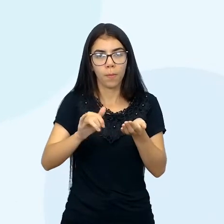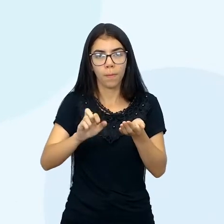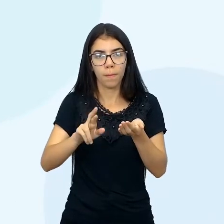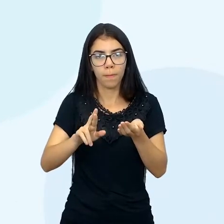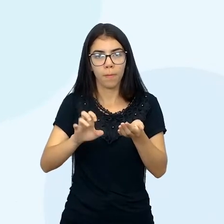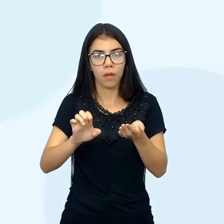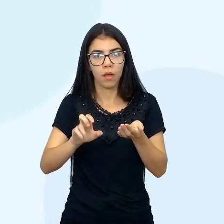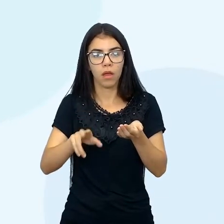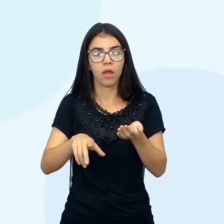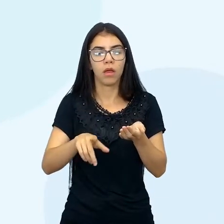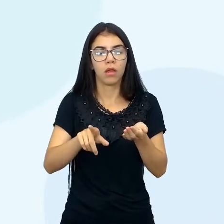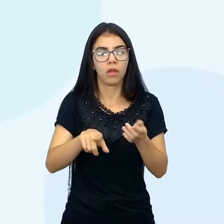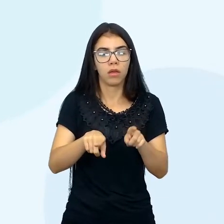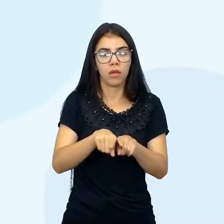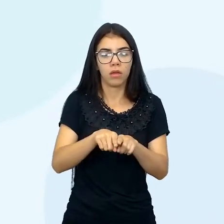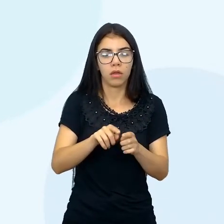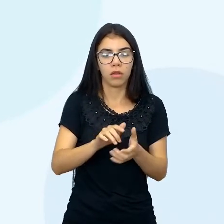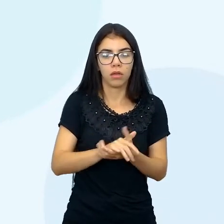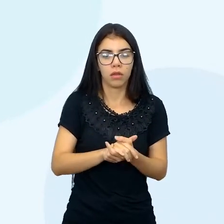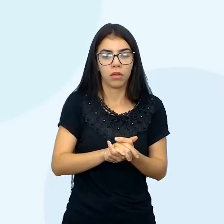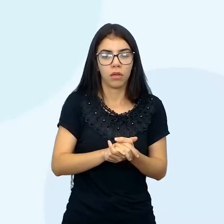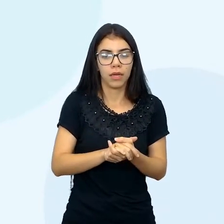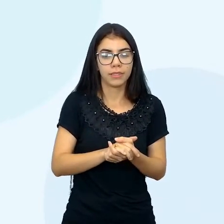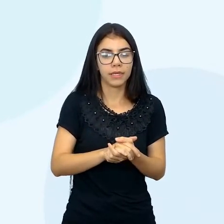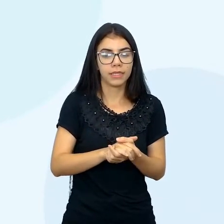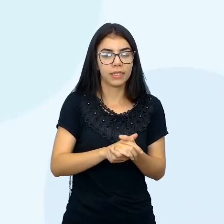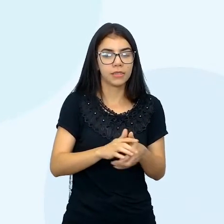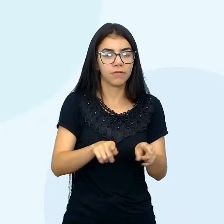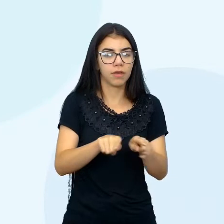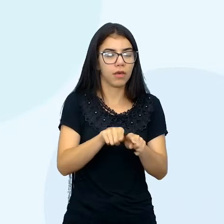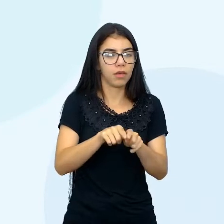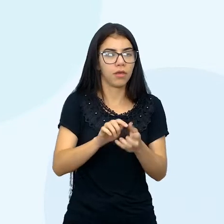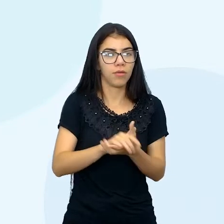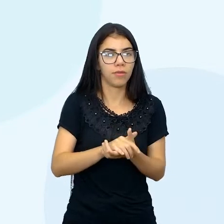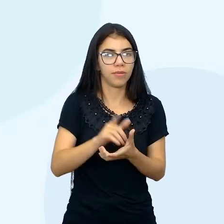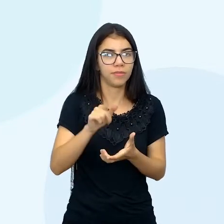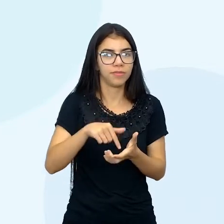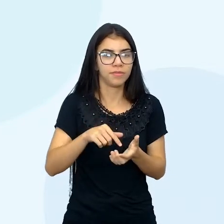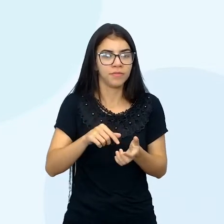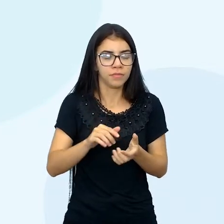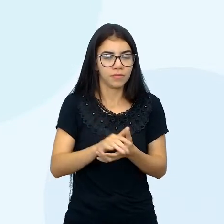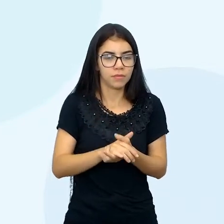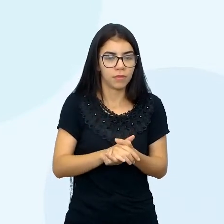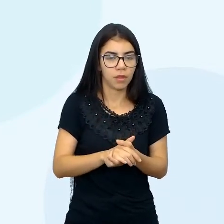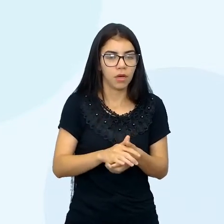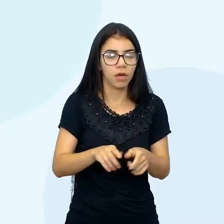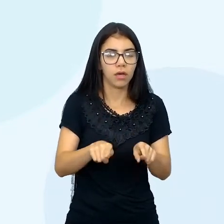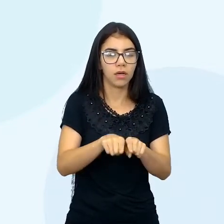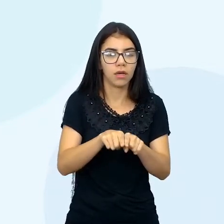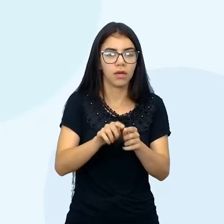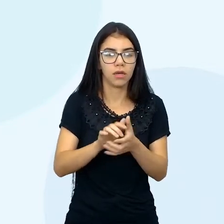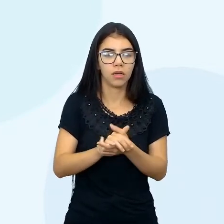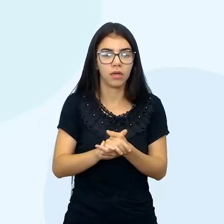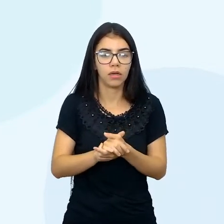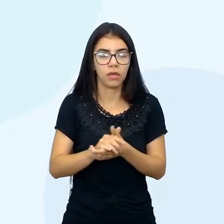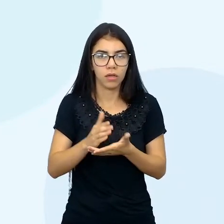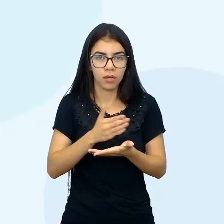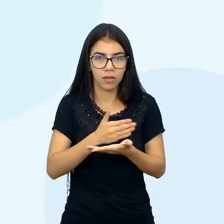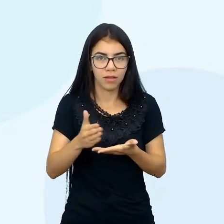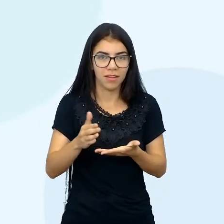parece uma marina, algo do tipo. Eu já estou construindo uma mensagem. Um vendaval, um tsunami,